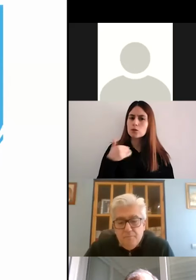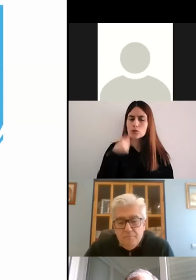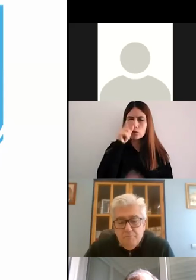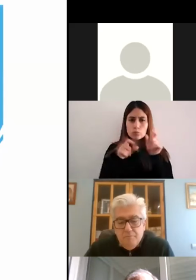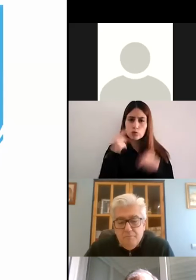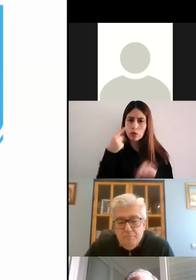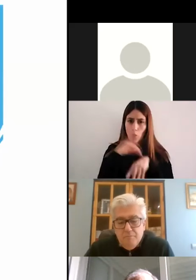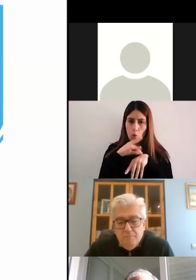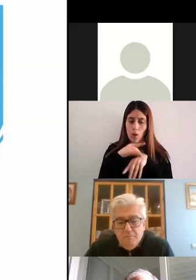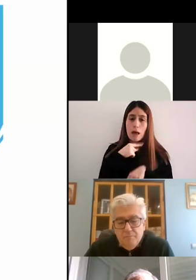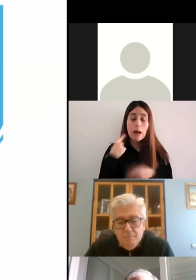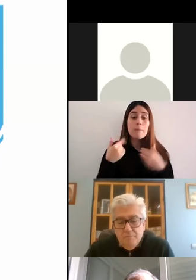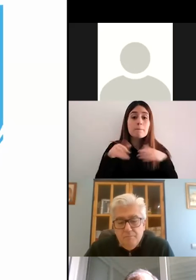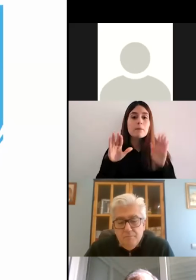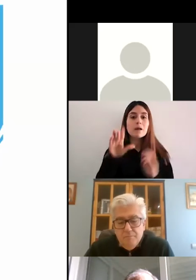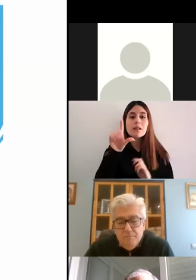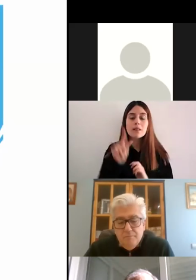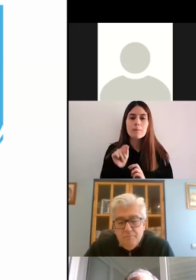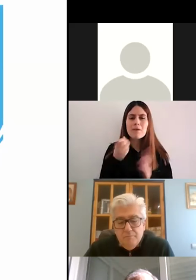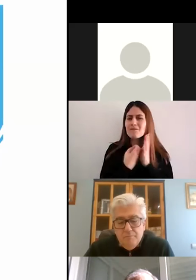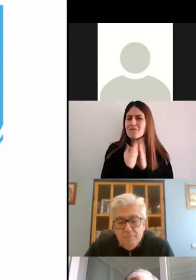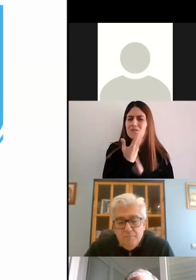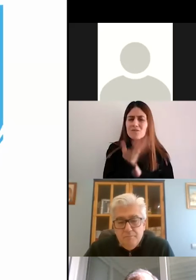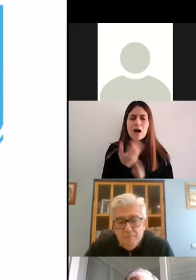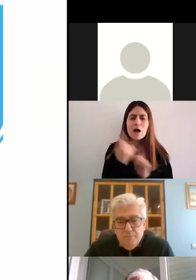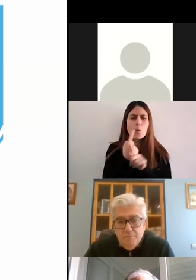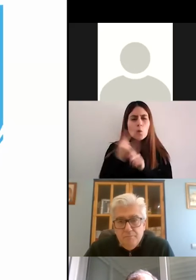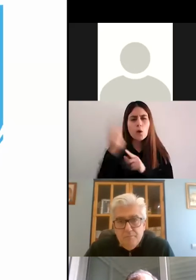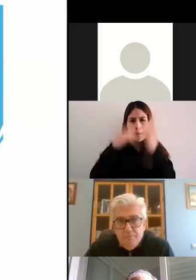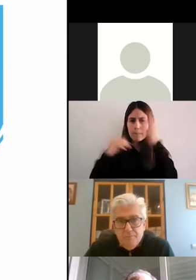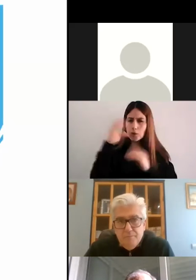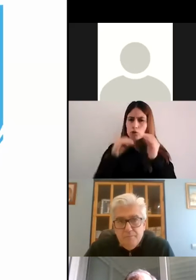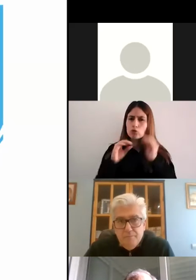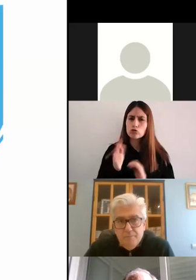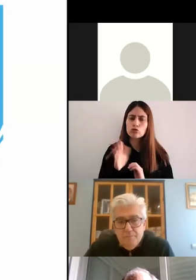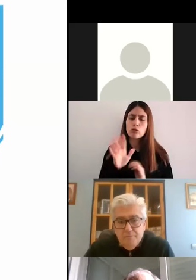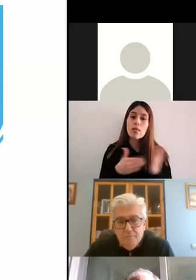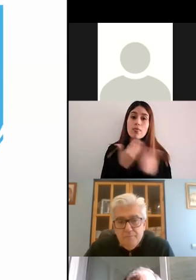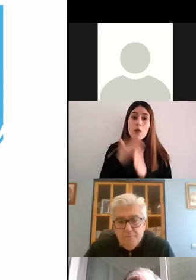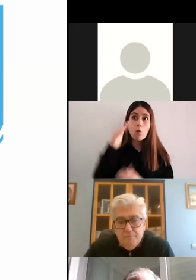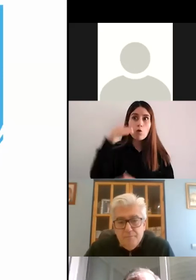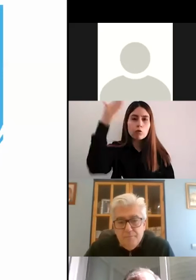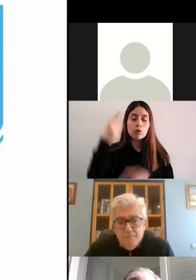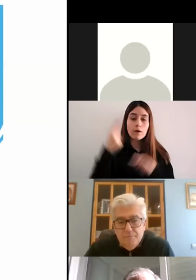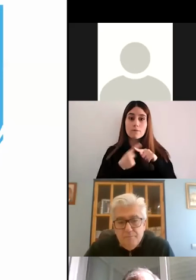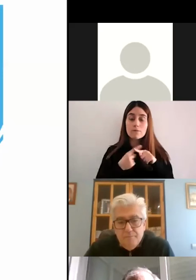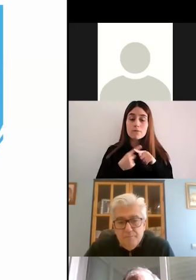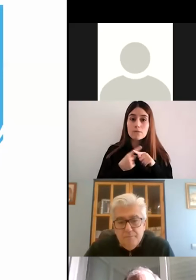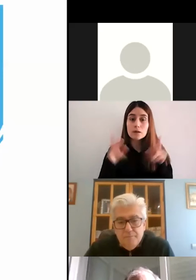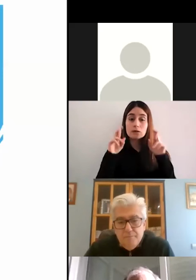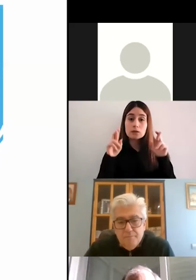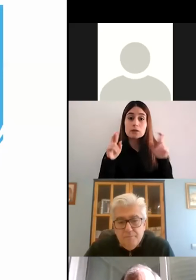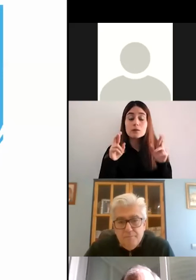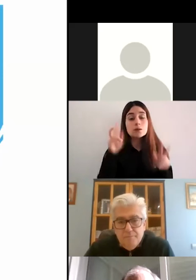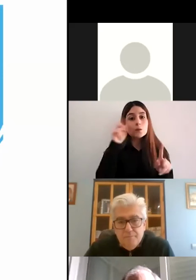doenças raras, mas também um vasto conjunto de lições aprendidas que tornam o futuro entusiasmante e em prol